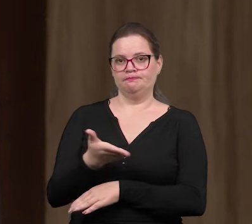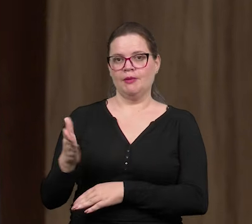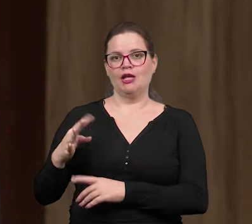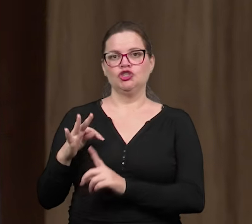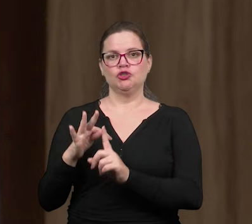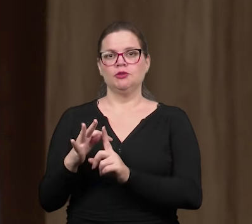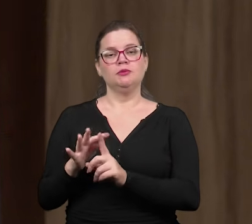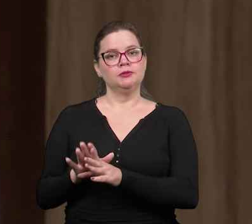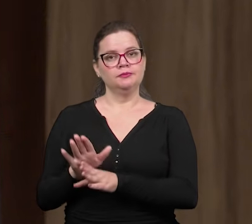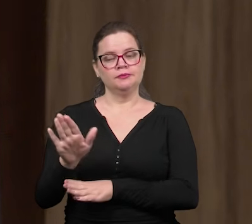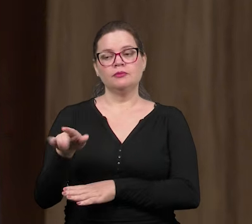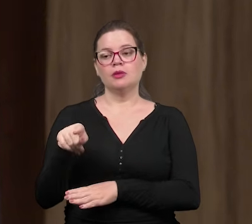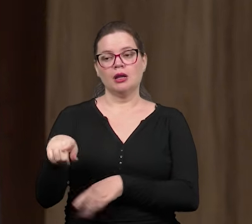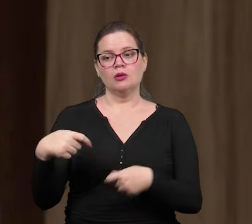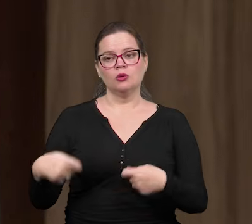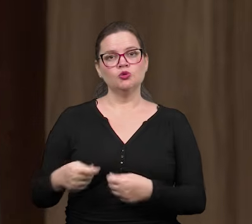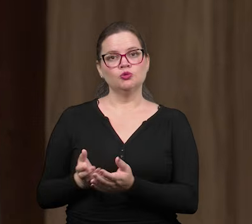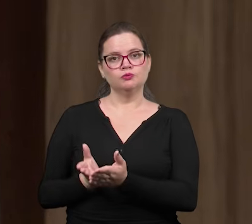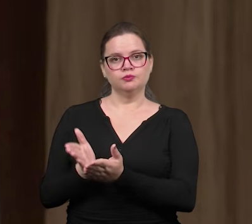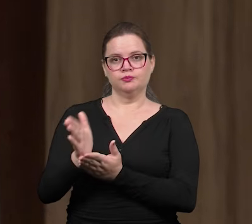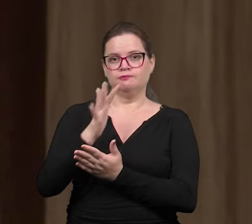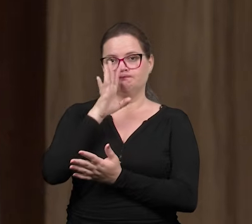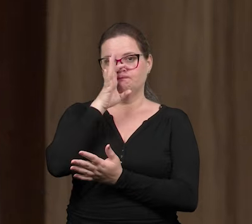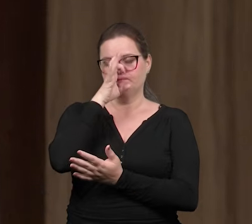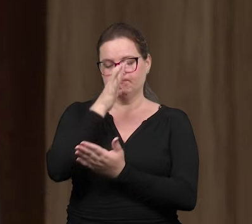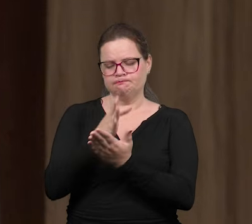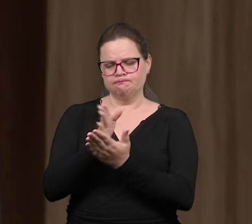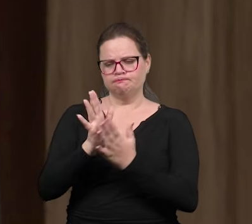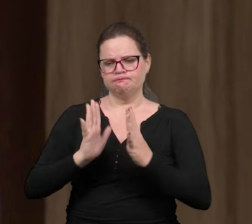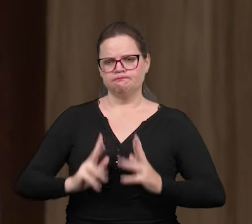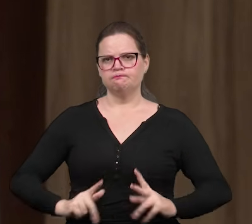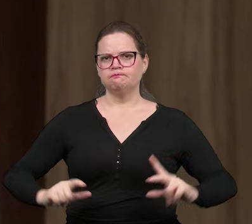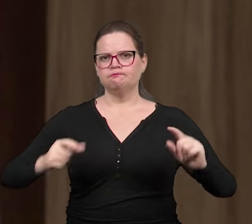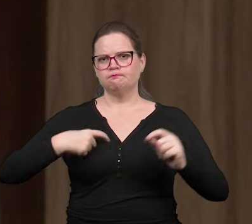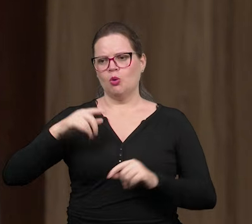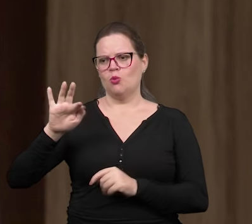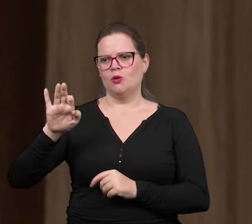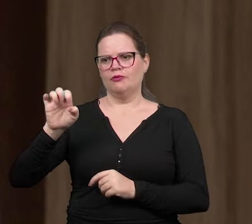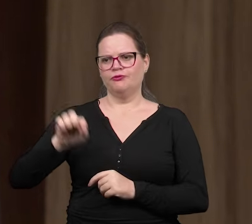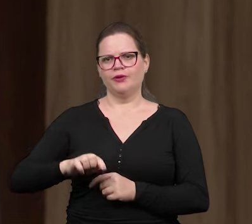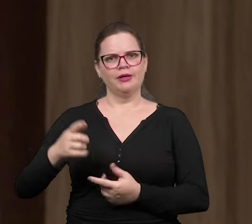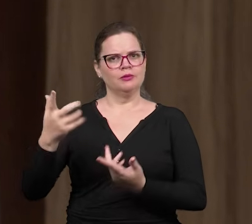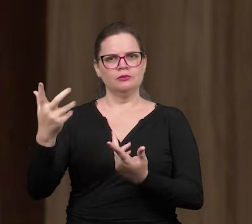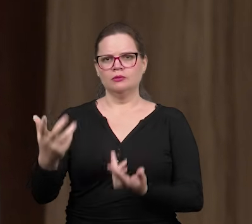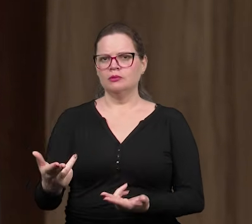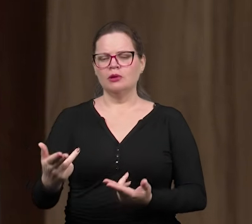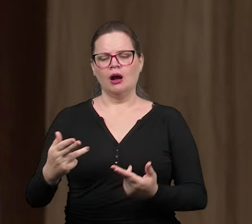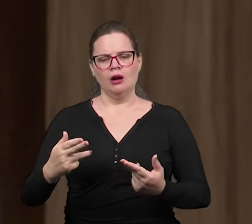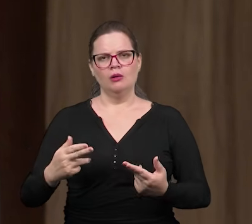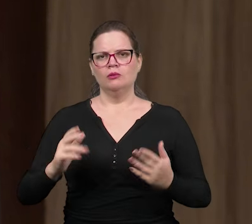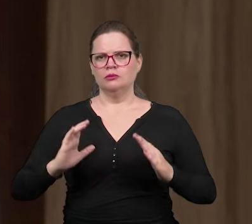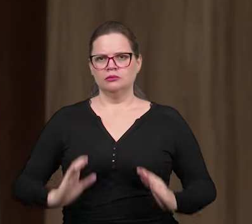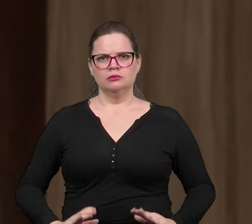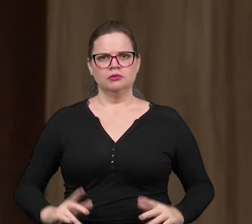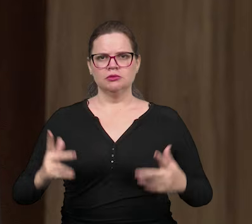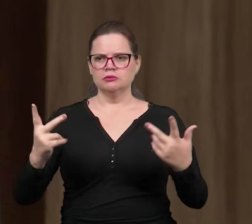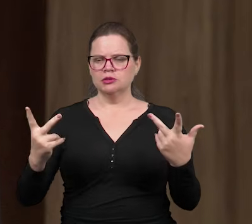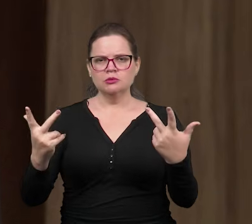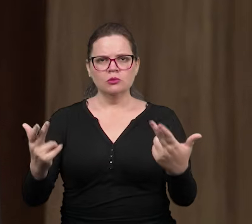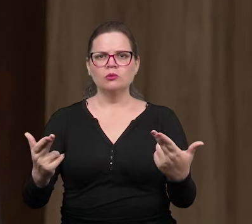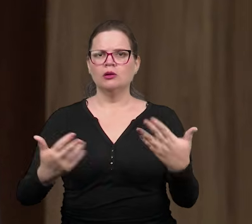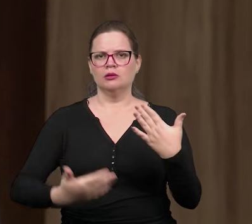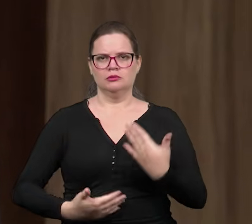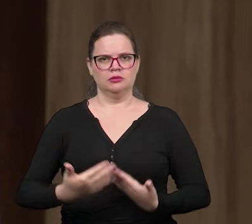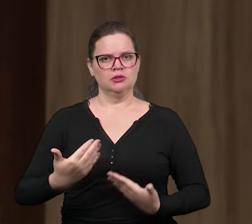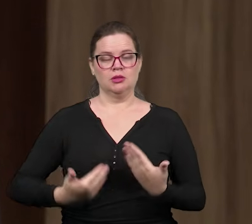advertia para que ele se mantivesse na pureza, na integridade do Evangelho,